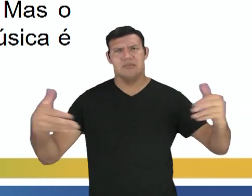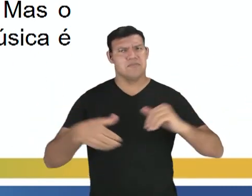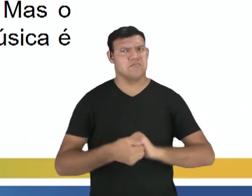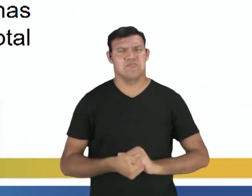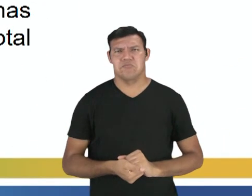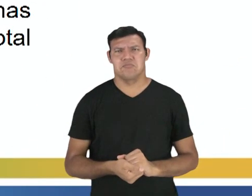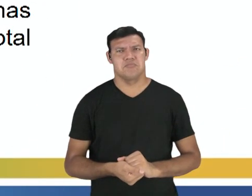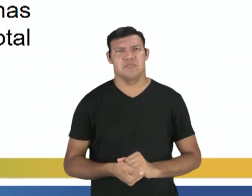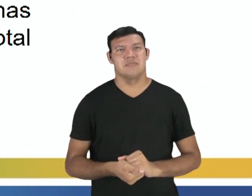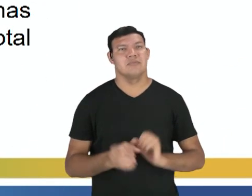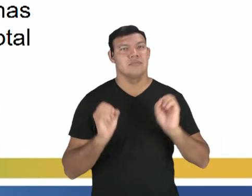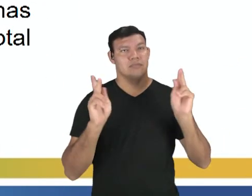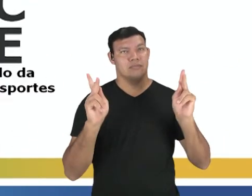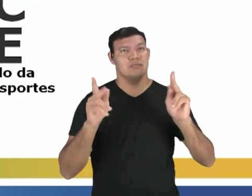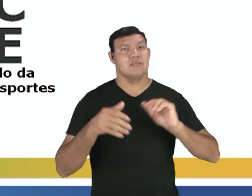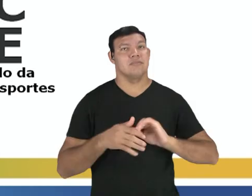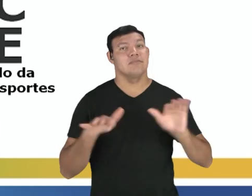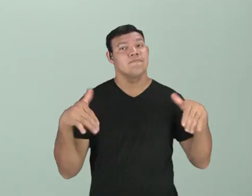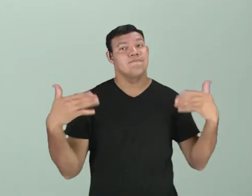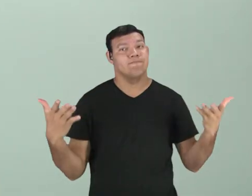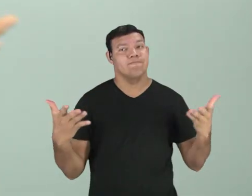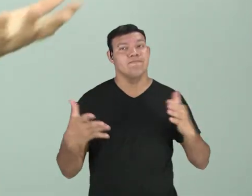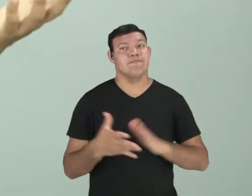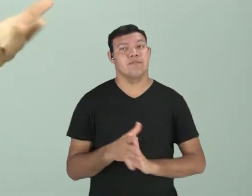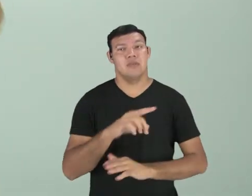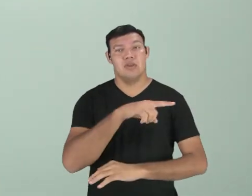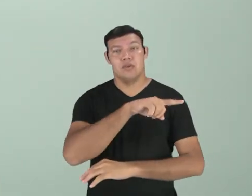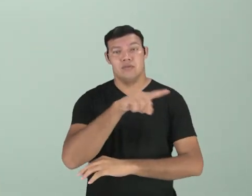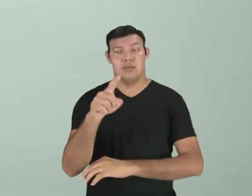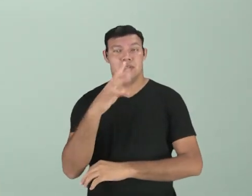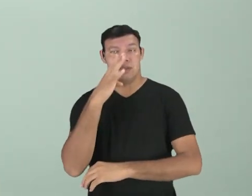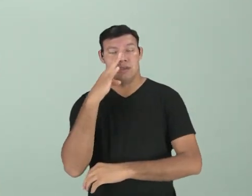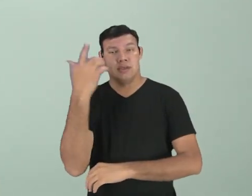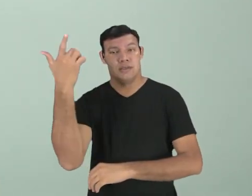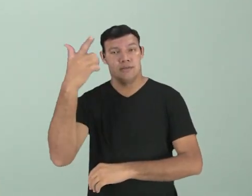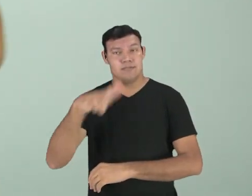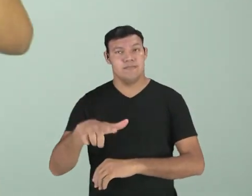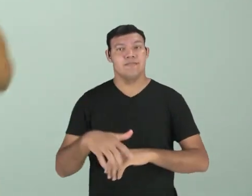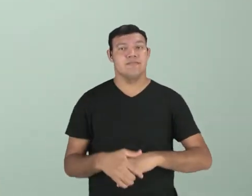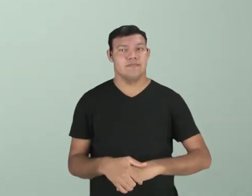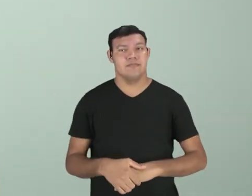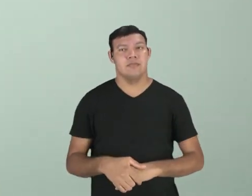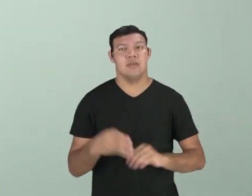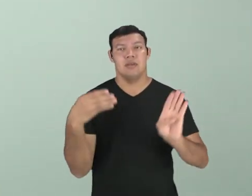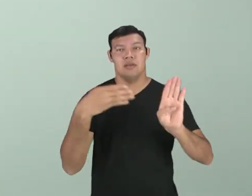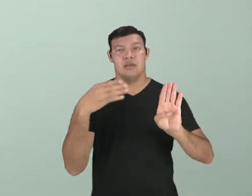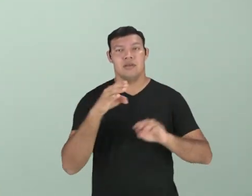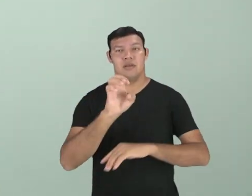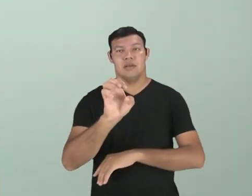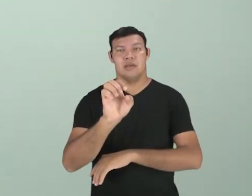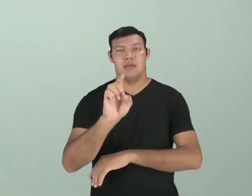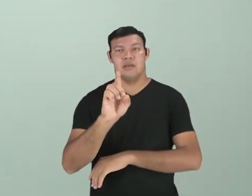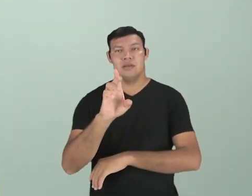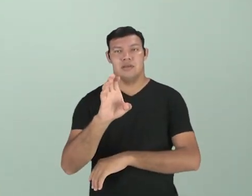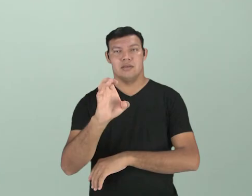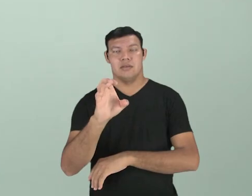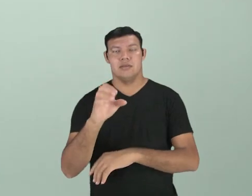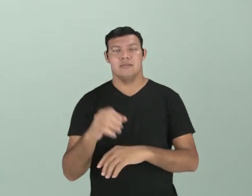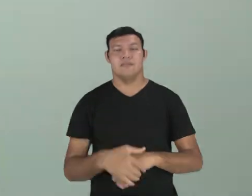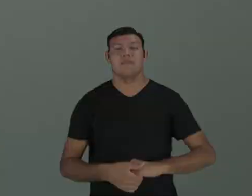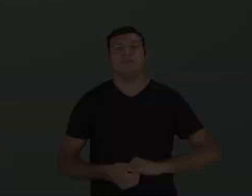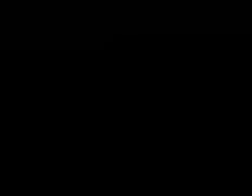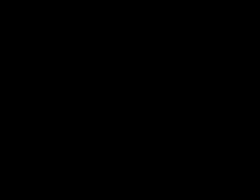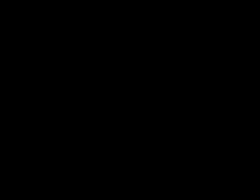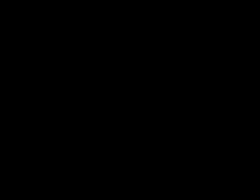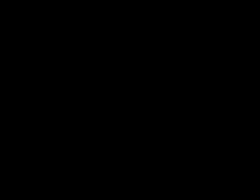clichê, ok? Então é isso. Para você ver esse vídeo e os demais, acessem eduque.acre. Tchau!